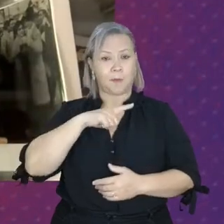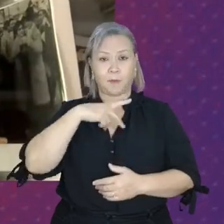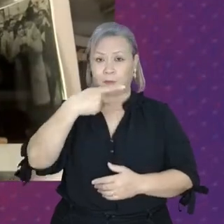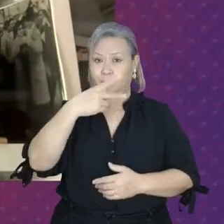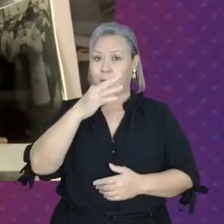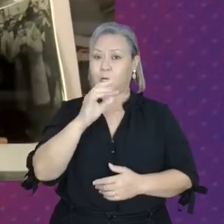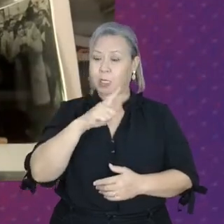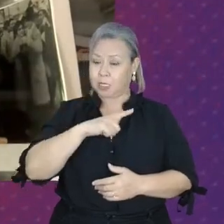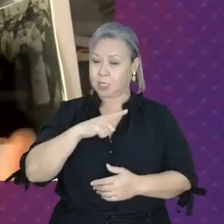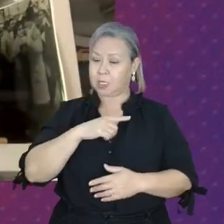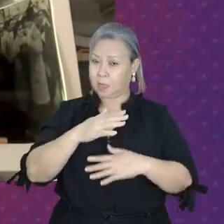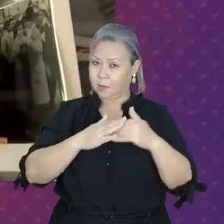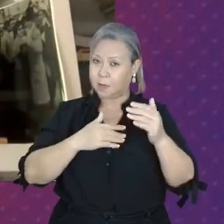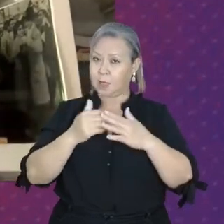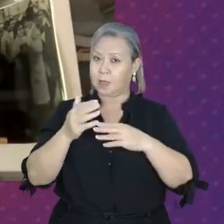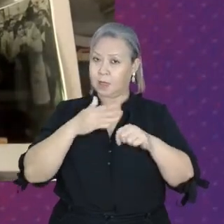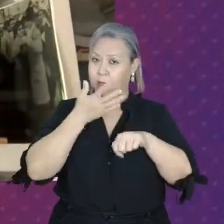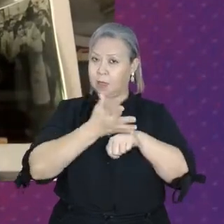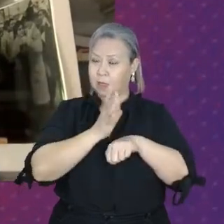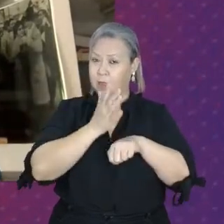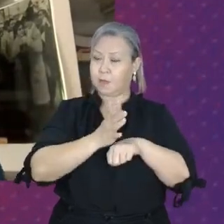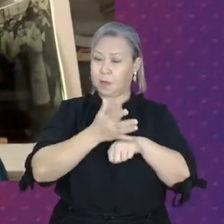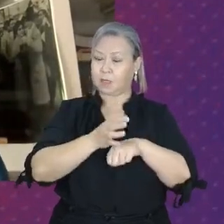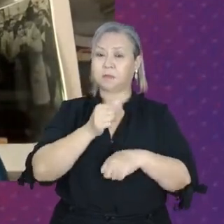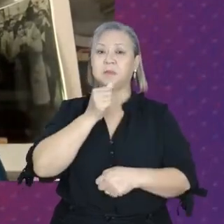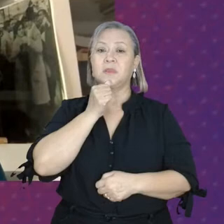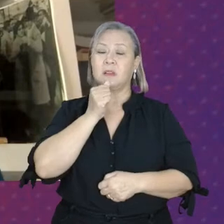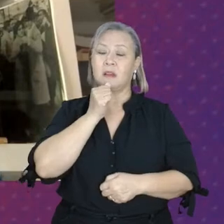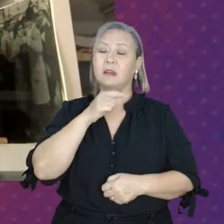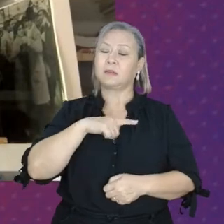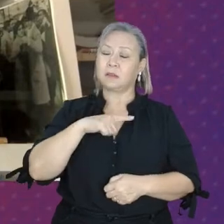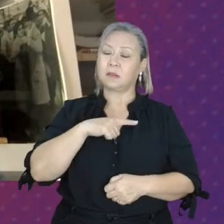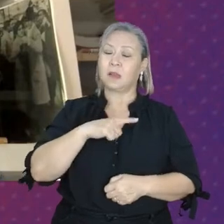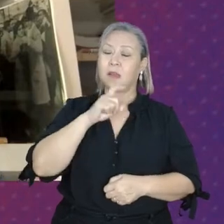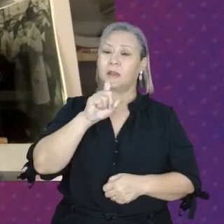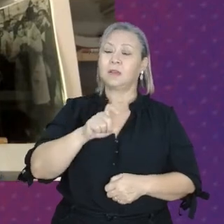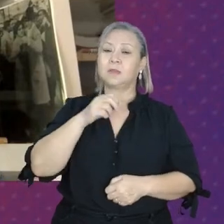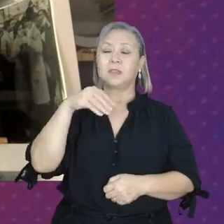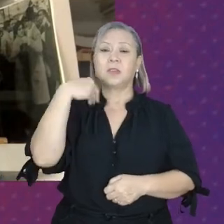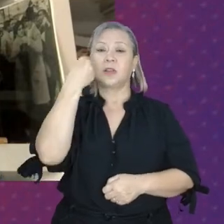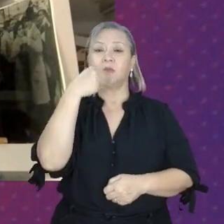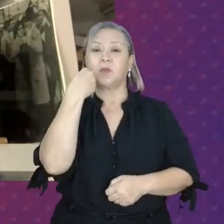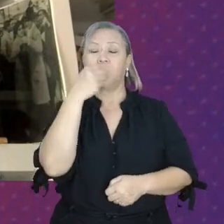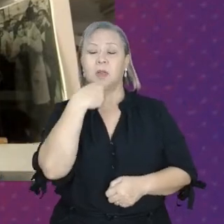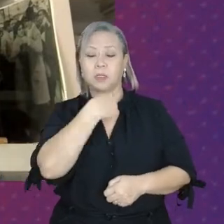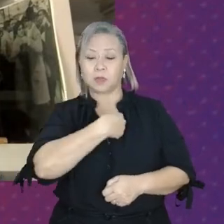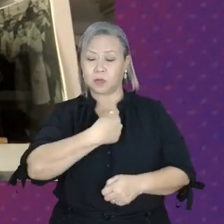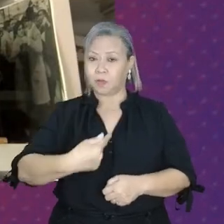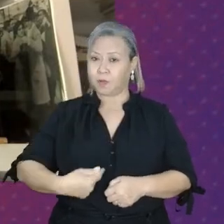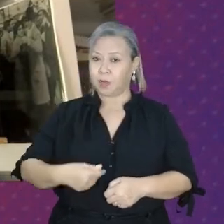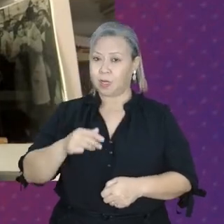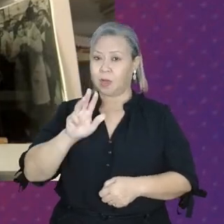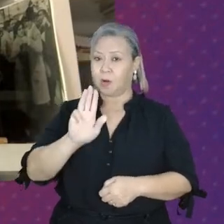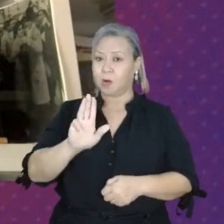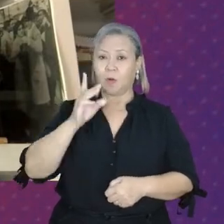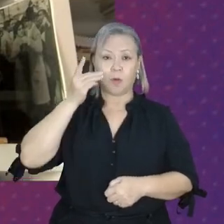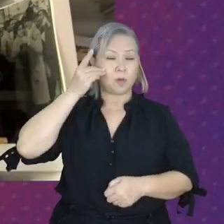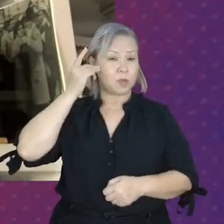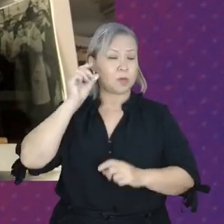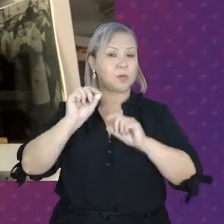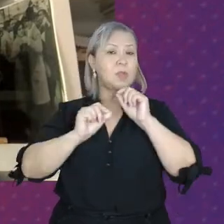prática e ainda tem. Seja na experiência dos governos Lula e Dilma, em que